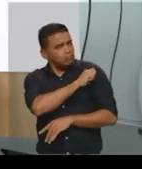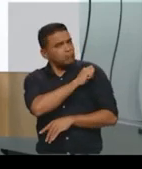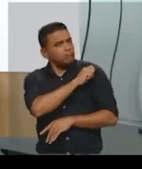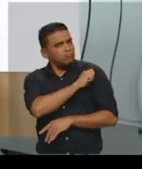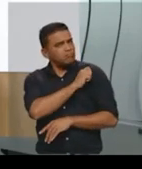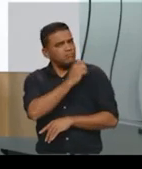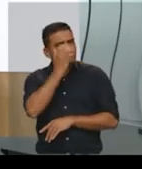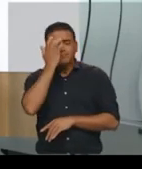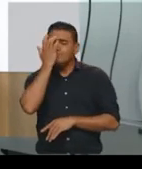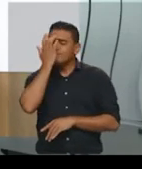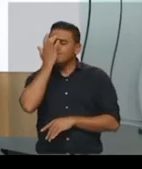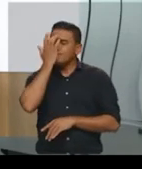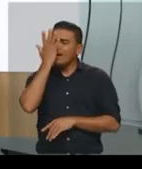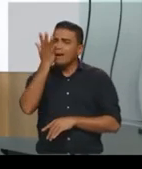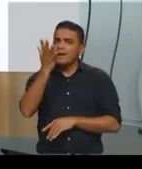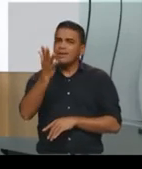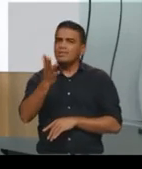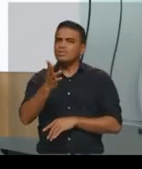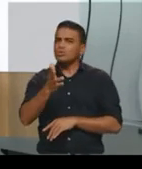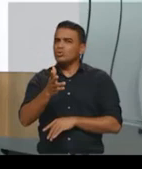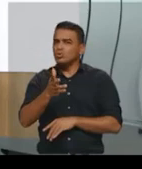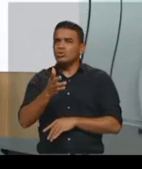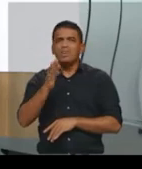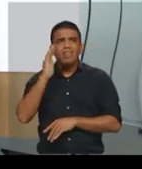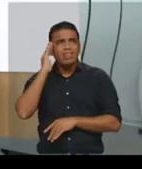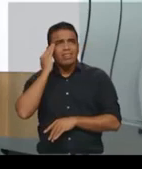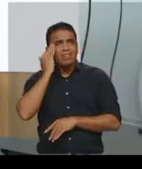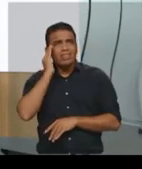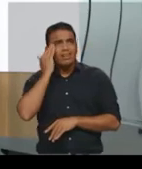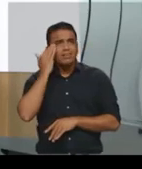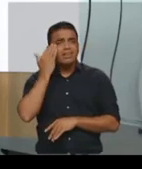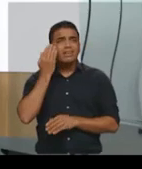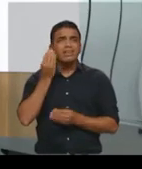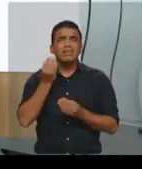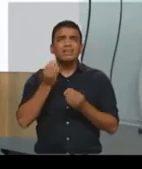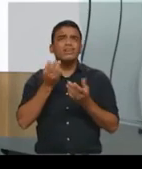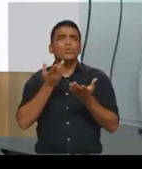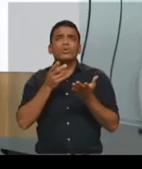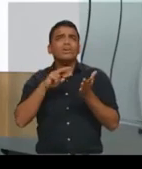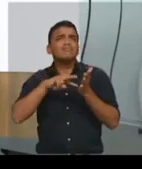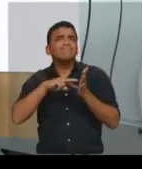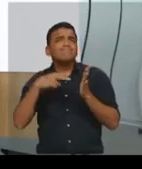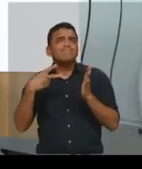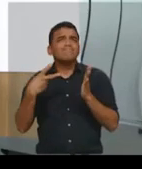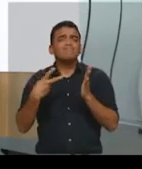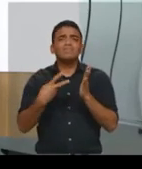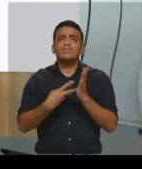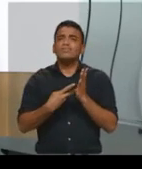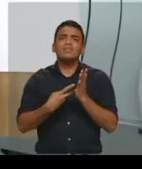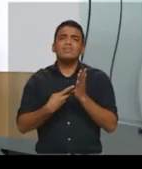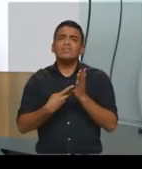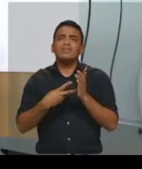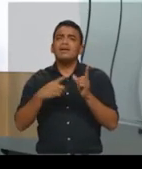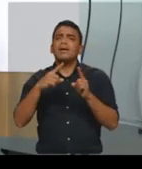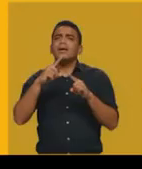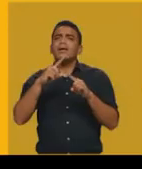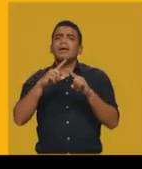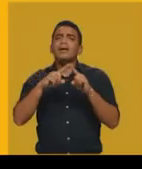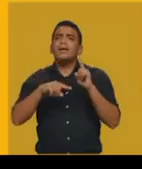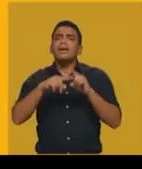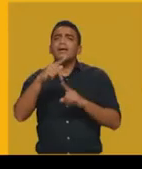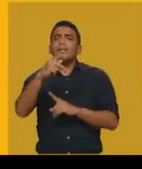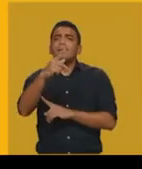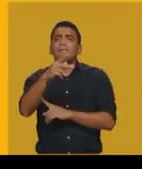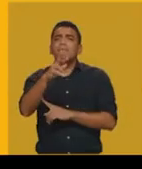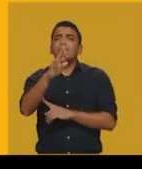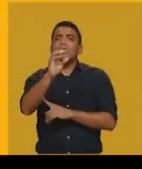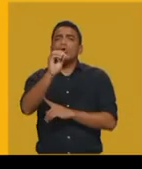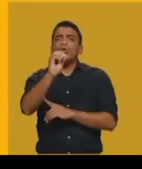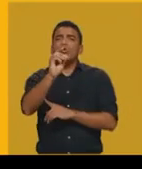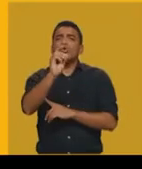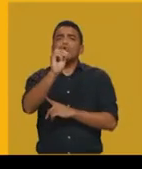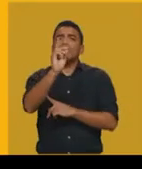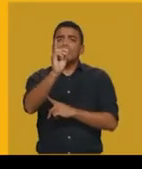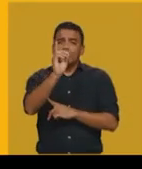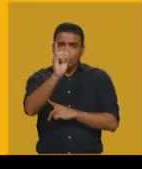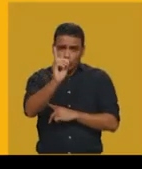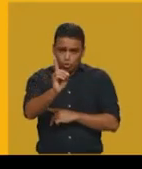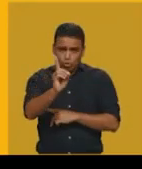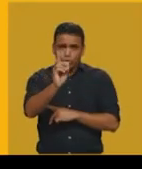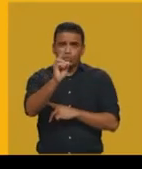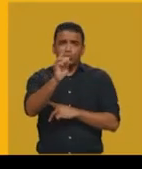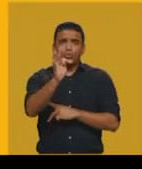mais intuitivo a compreensão da definição de produto. Então, nós vamos começar por eles. Então, produto são as